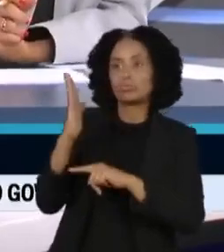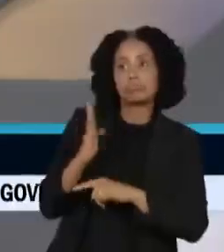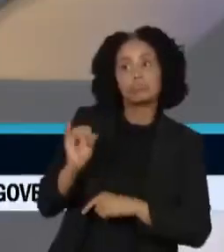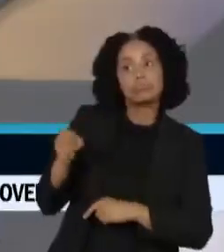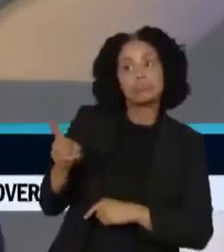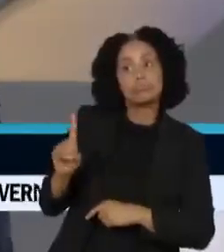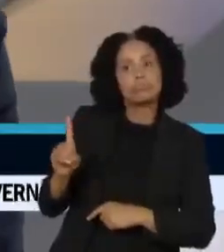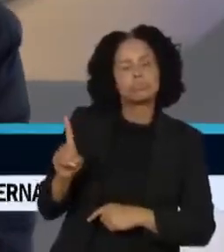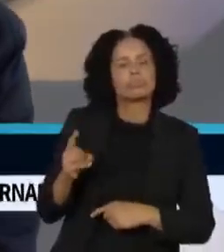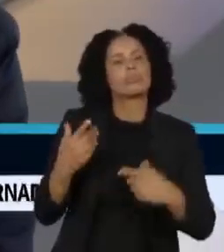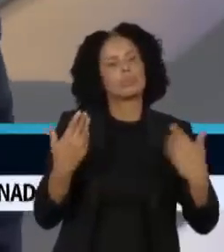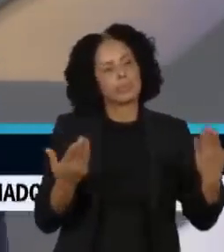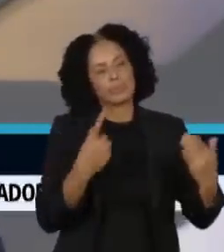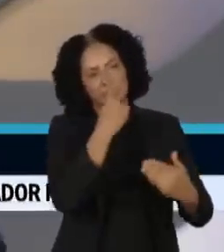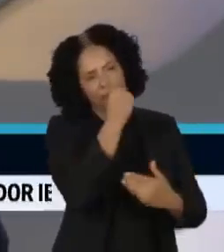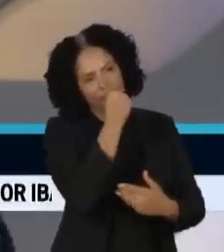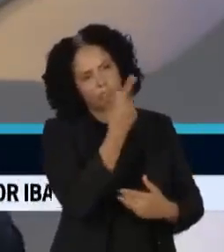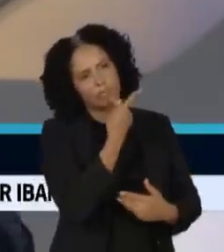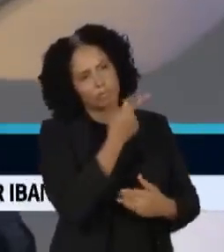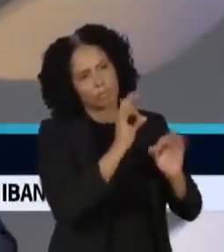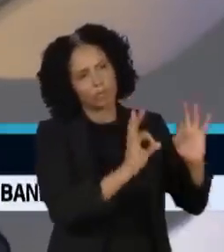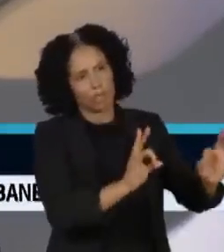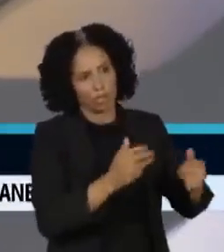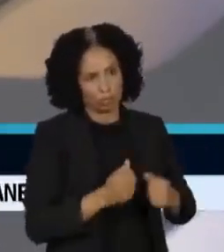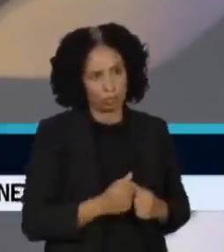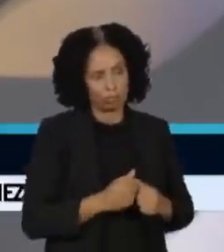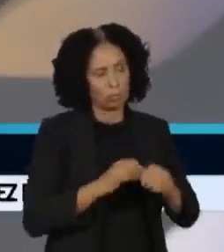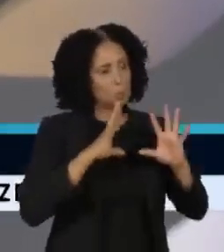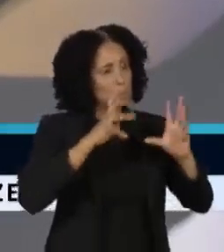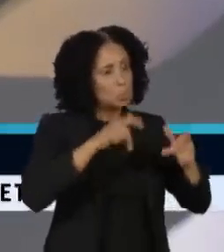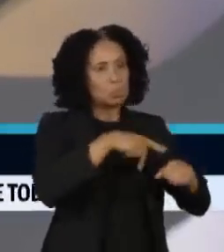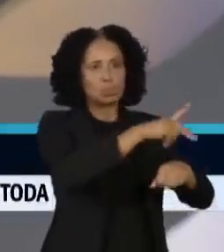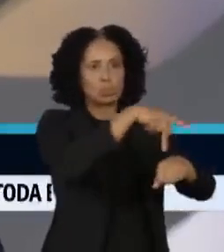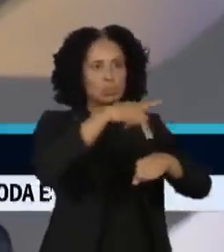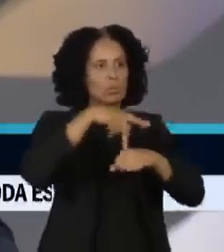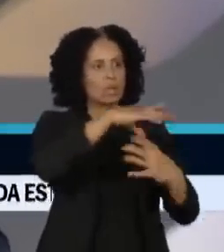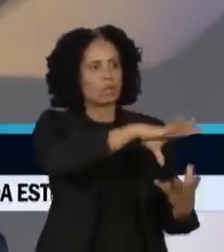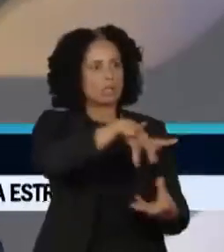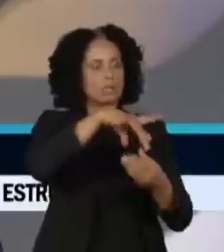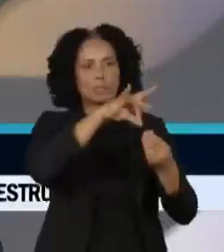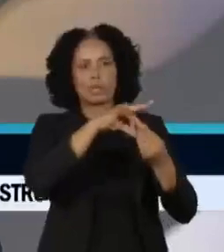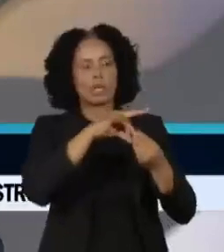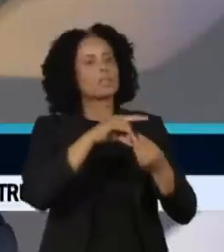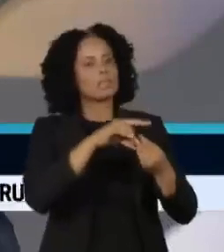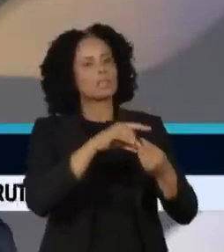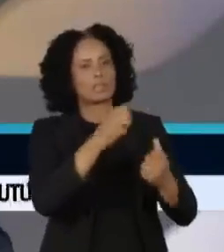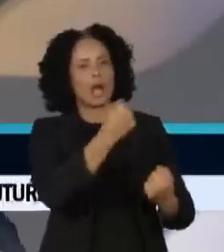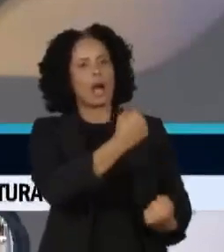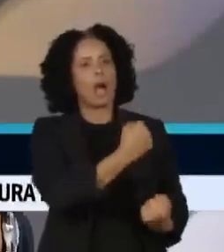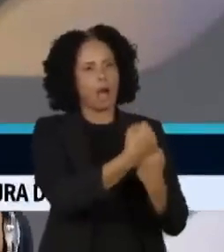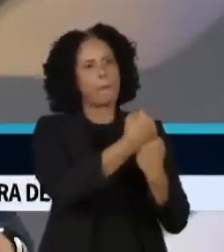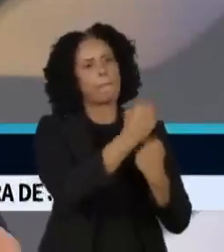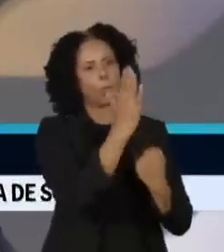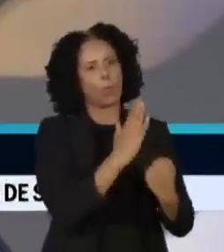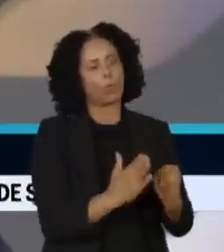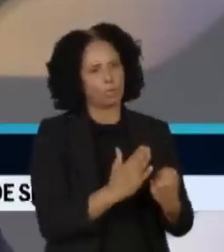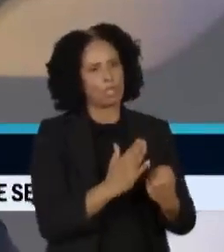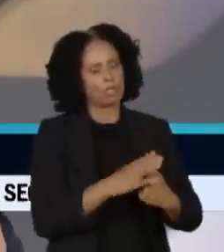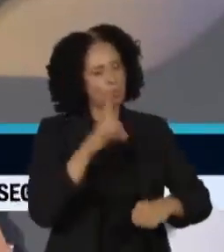é isso que o capacito quer dizer as nações democráticas se manifestaram imediatamente em Unisinos